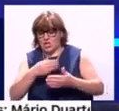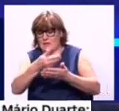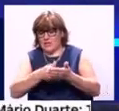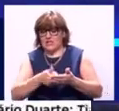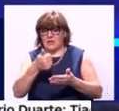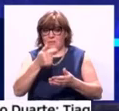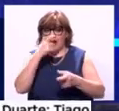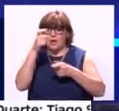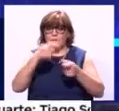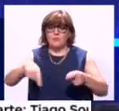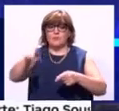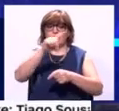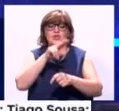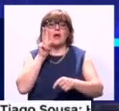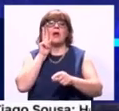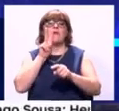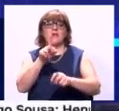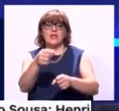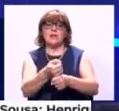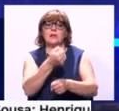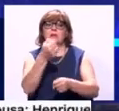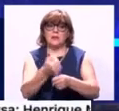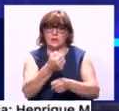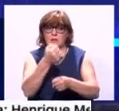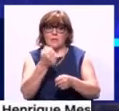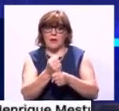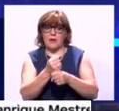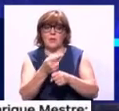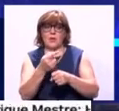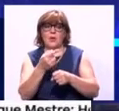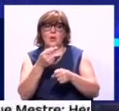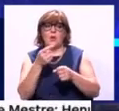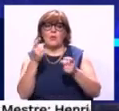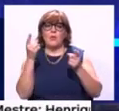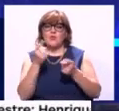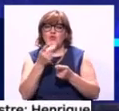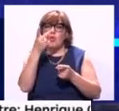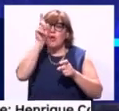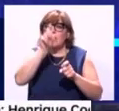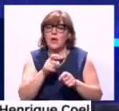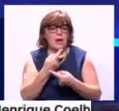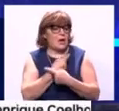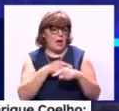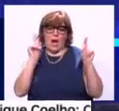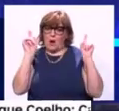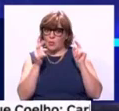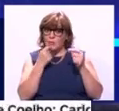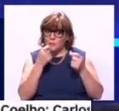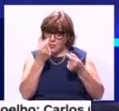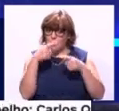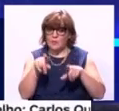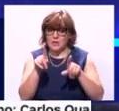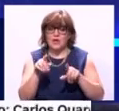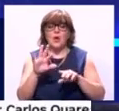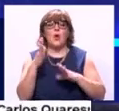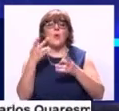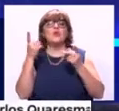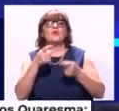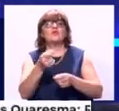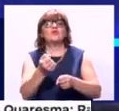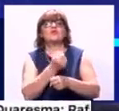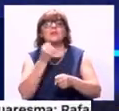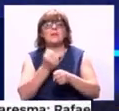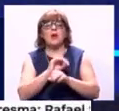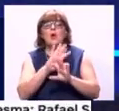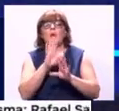é que as pessoas vejam que este trabalho não nasceu há dois dias. Compreende? Já agora, Nuno, quando é que começou este trabalho?